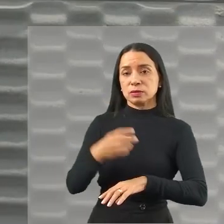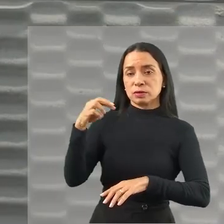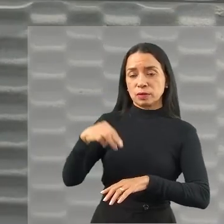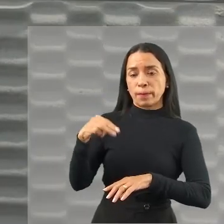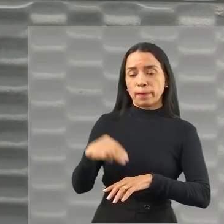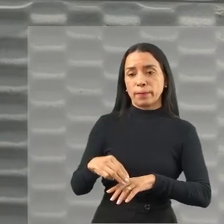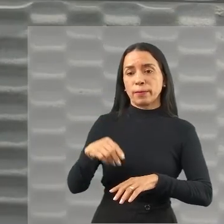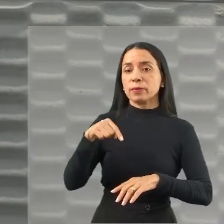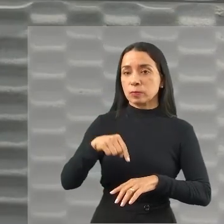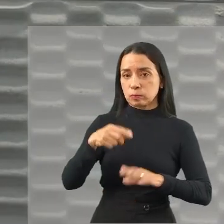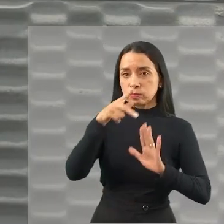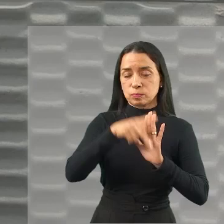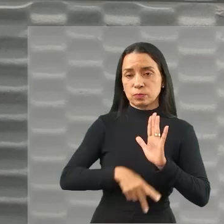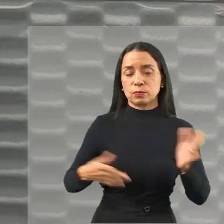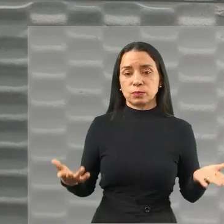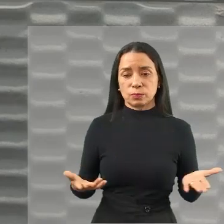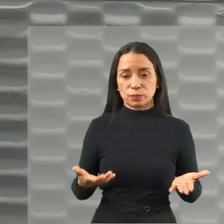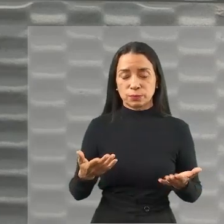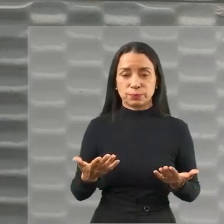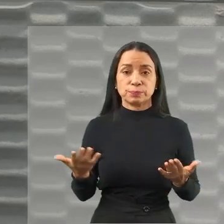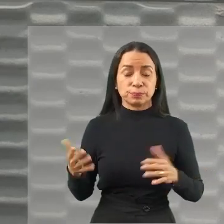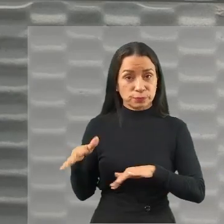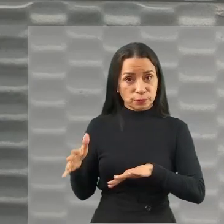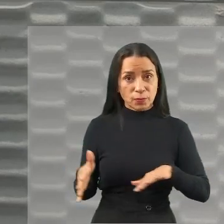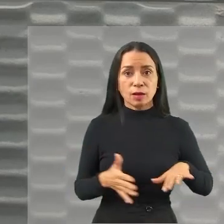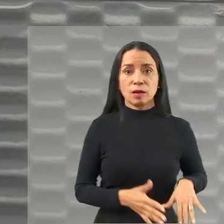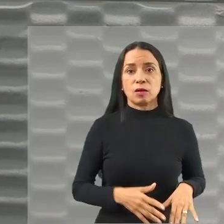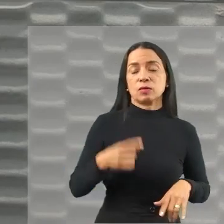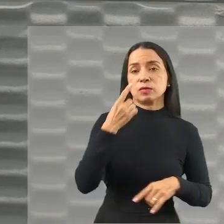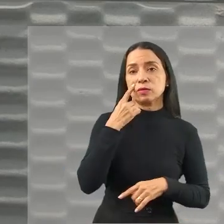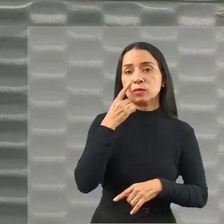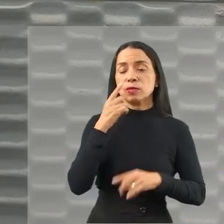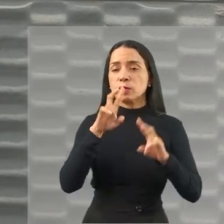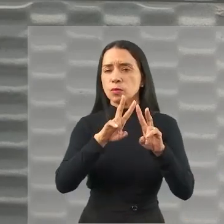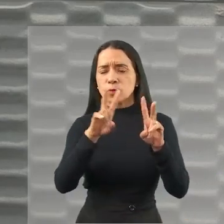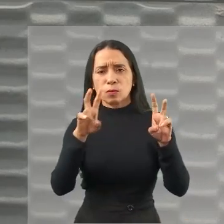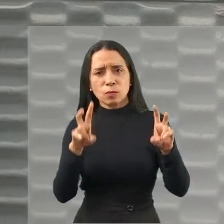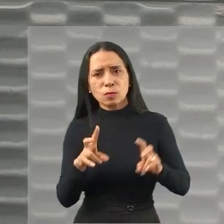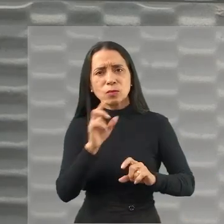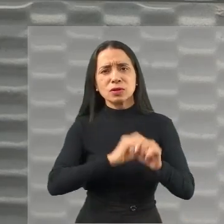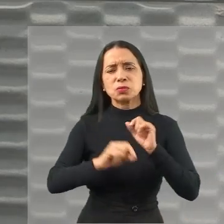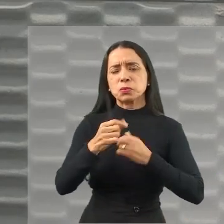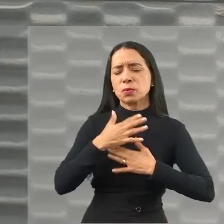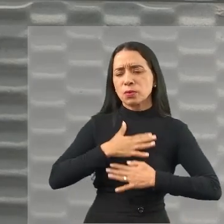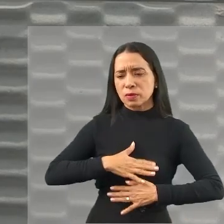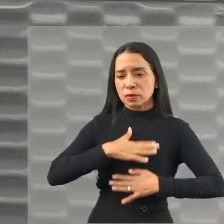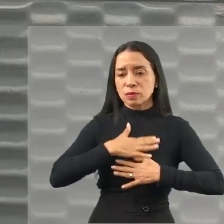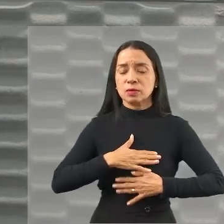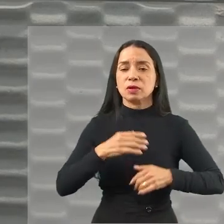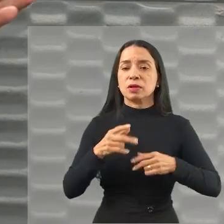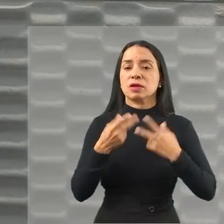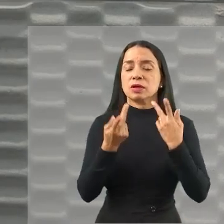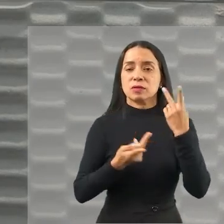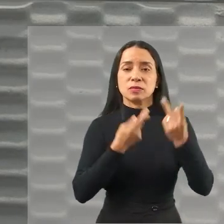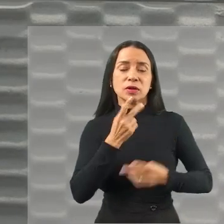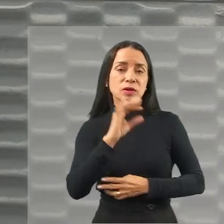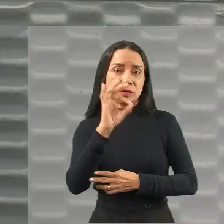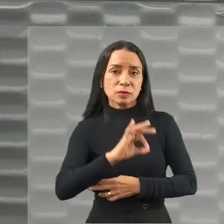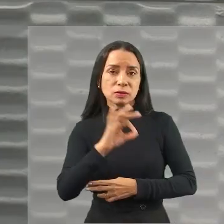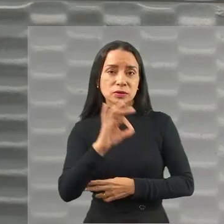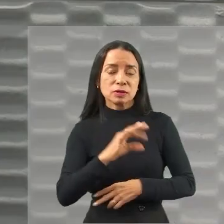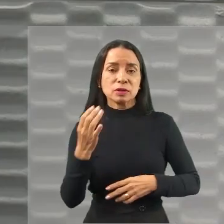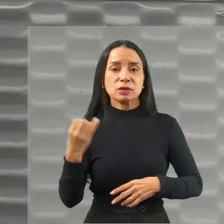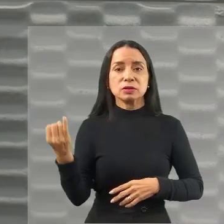projeto. Tá? Galera, hoje a gente vai ver um assunto mais tranquilo, né? Vamos falar um pouquinho de porcentagem, né? Porcentagem é importante aí